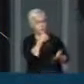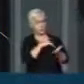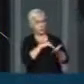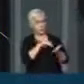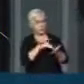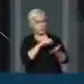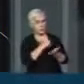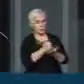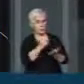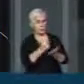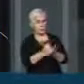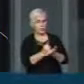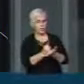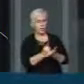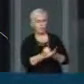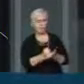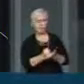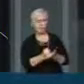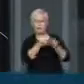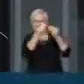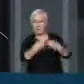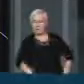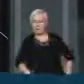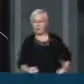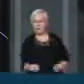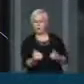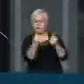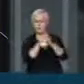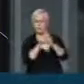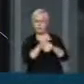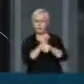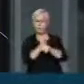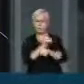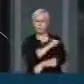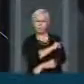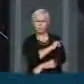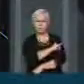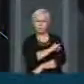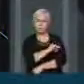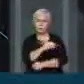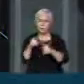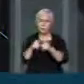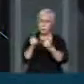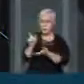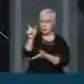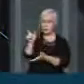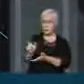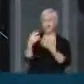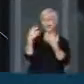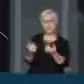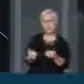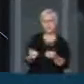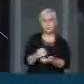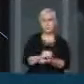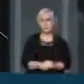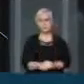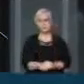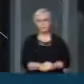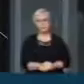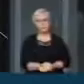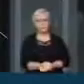era lesivo aos cofres públicos do Estado, e mesmo assim ele assinou. Então, senhor